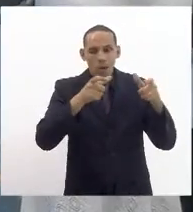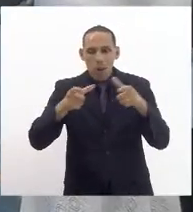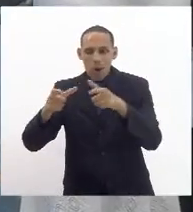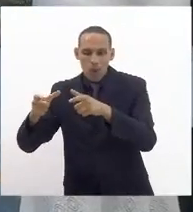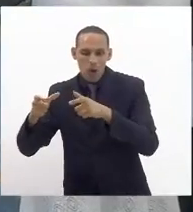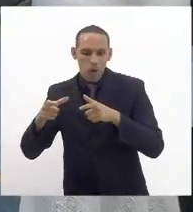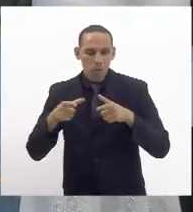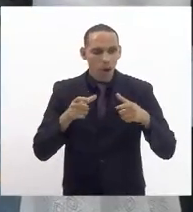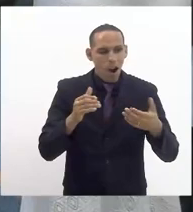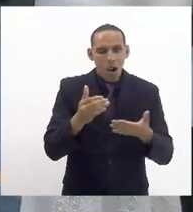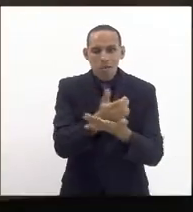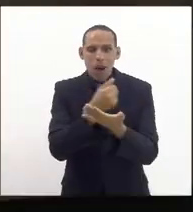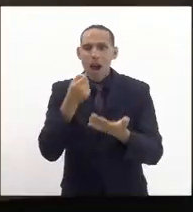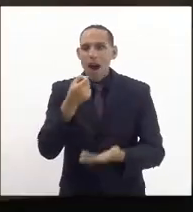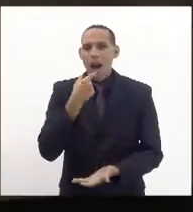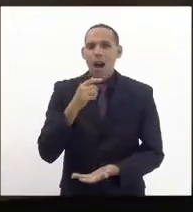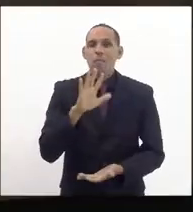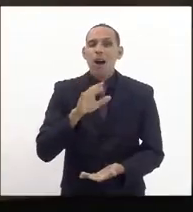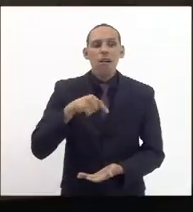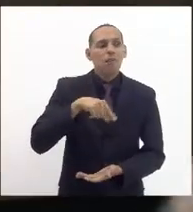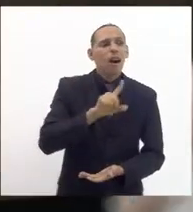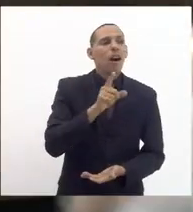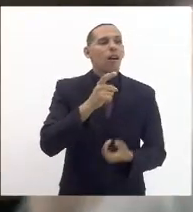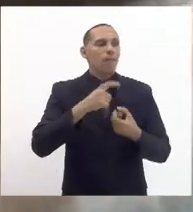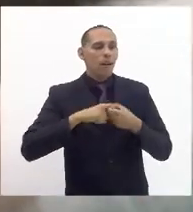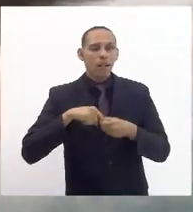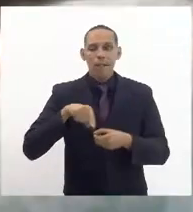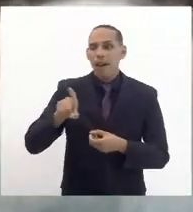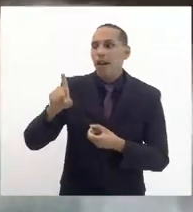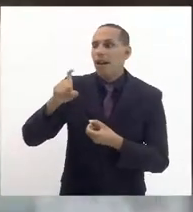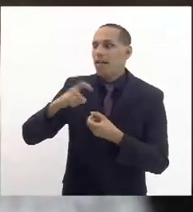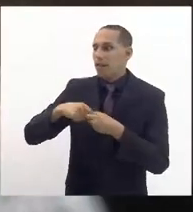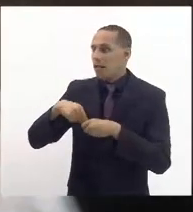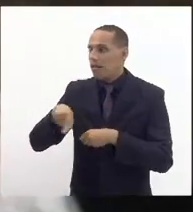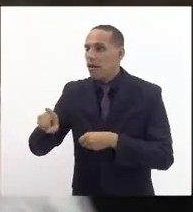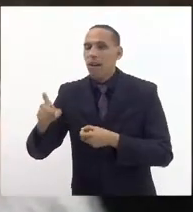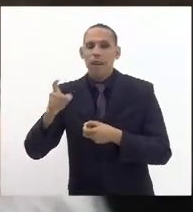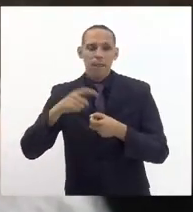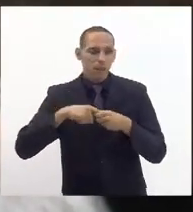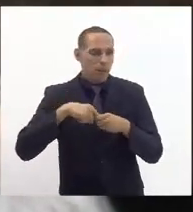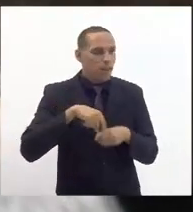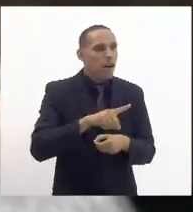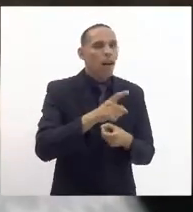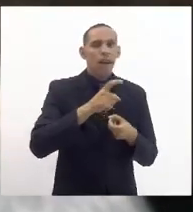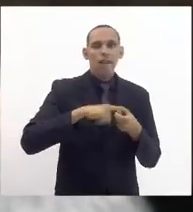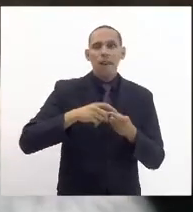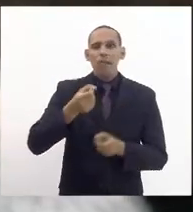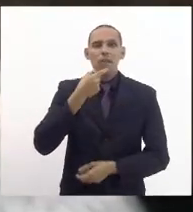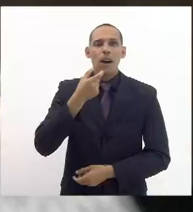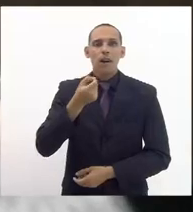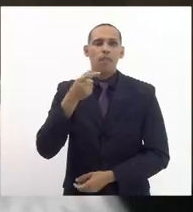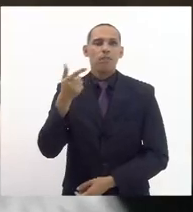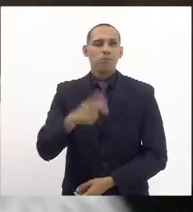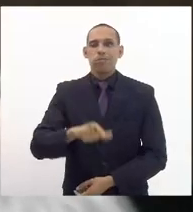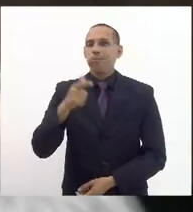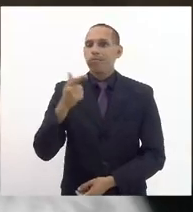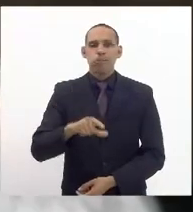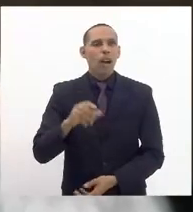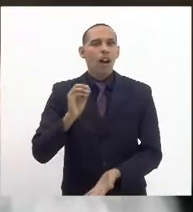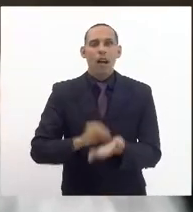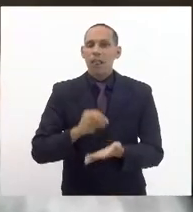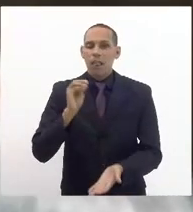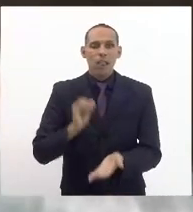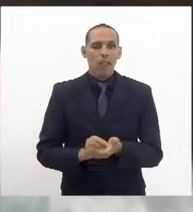do medicamento, e elas vão e vêm diversas vezes, e muitas das vezes os medicamentos não estão disponíveis, como é o caso